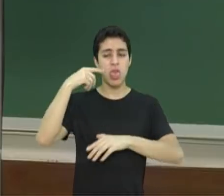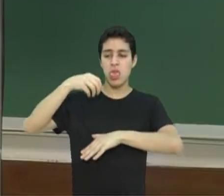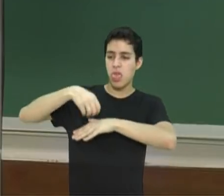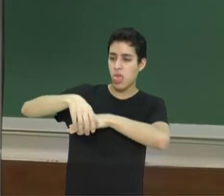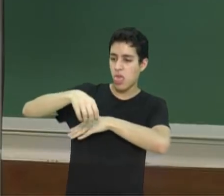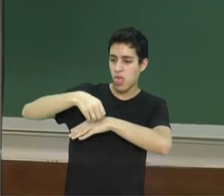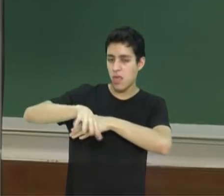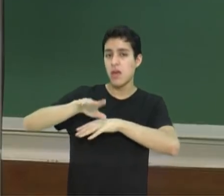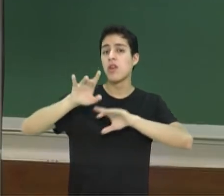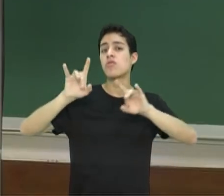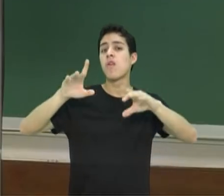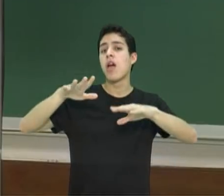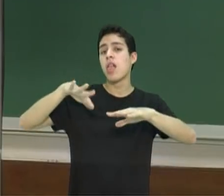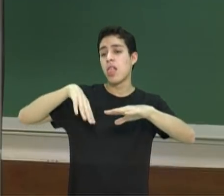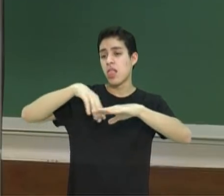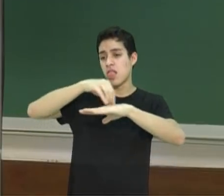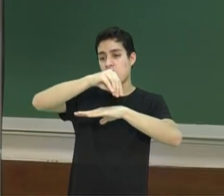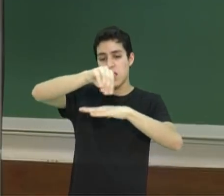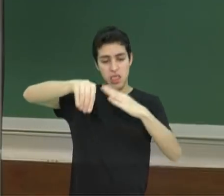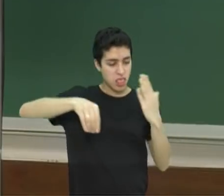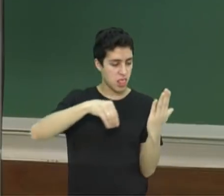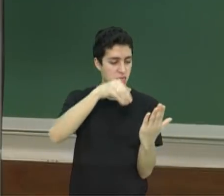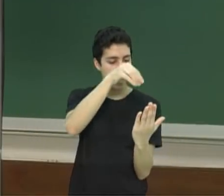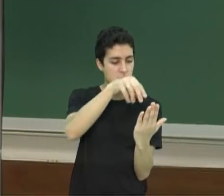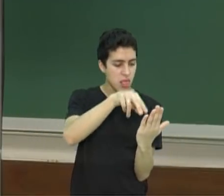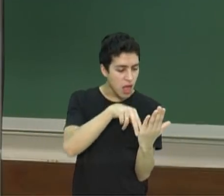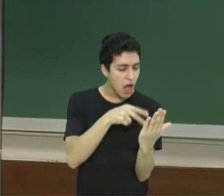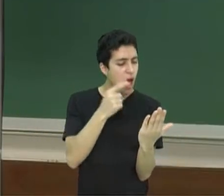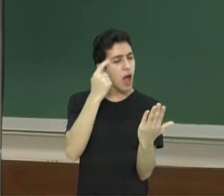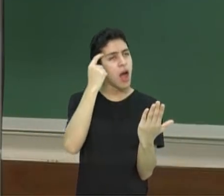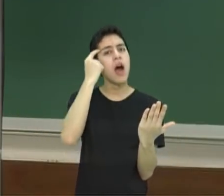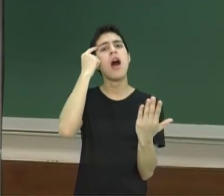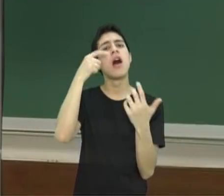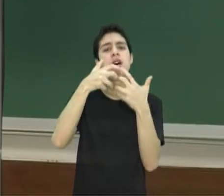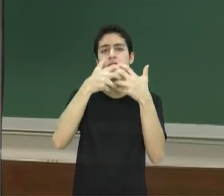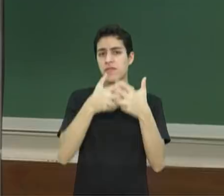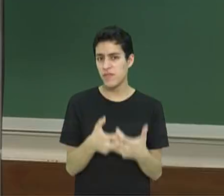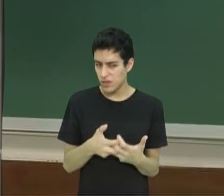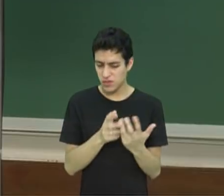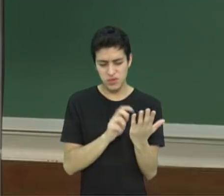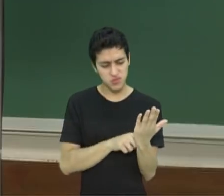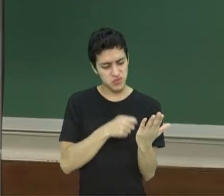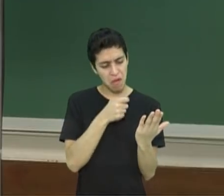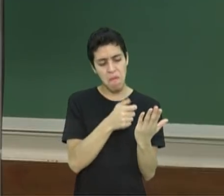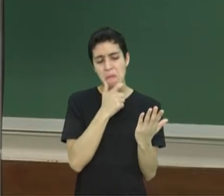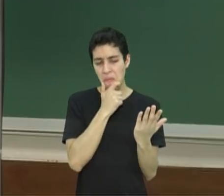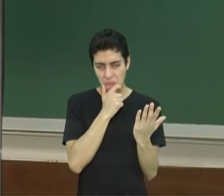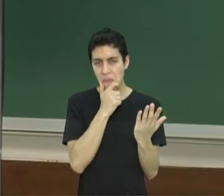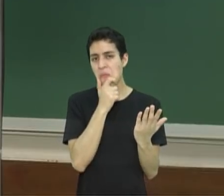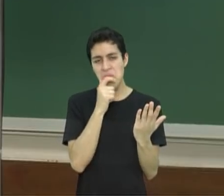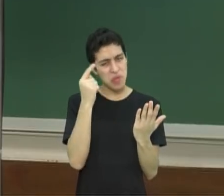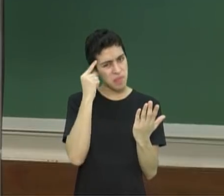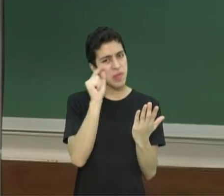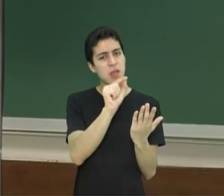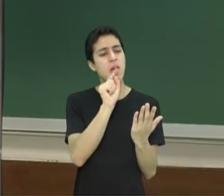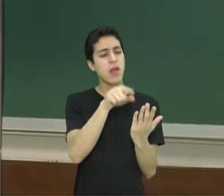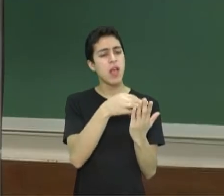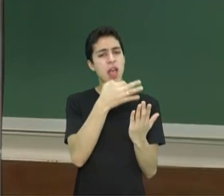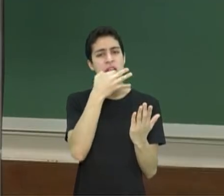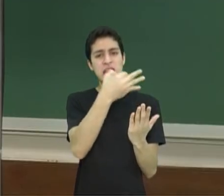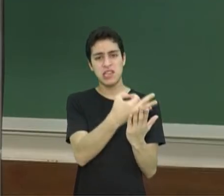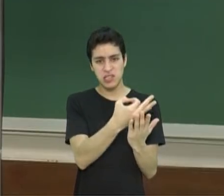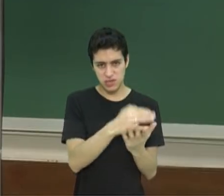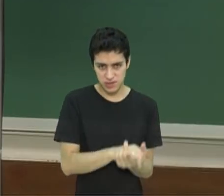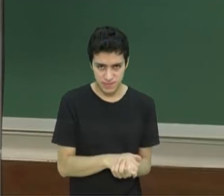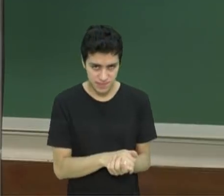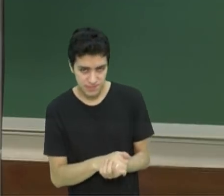ele usa as dicas para que você possa refletir a respeito delas e assim refletir a respeito da crítica. Mas